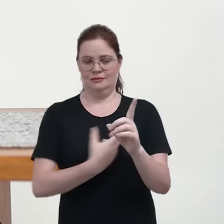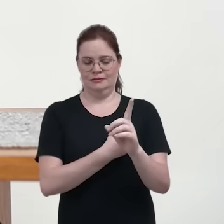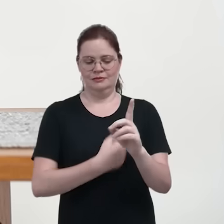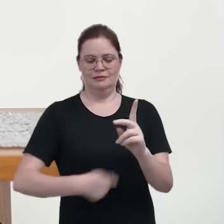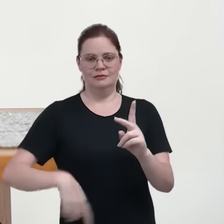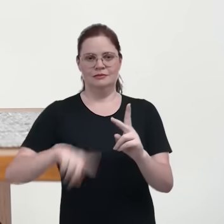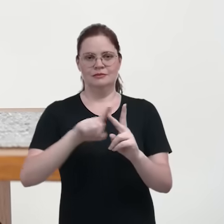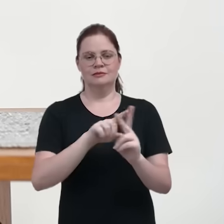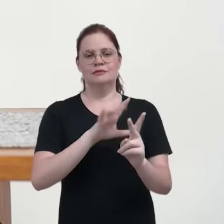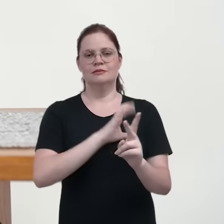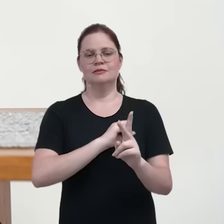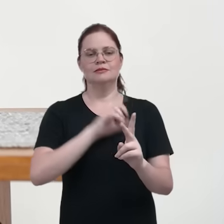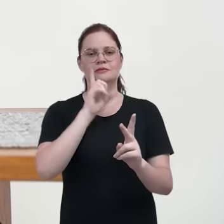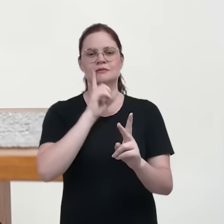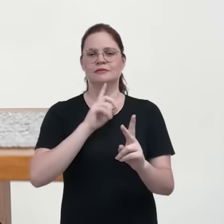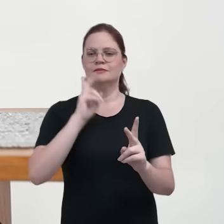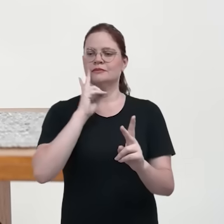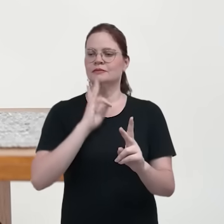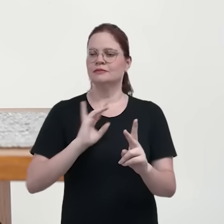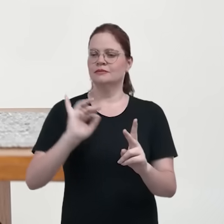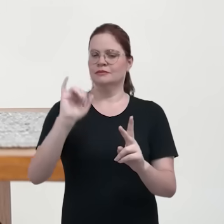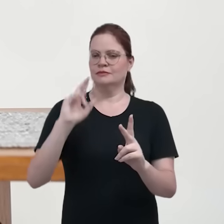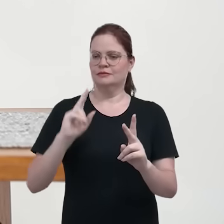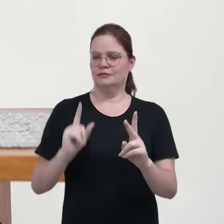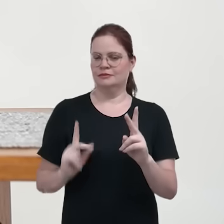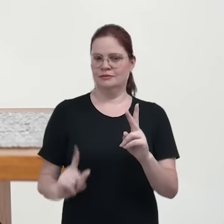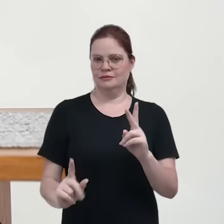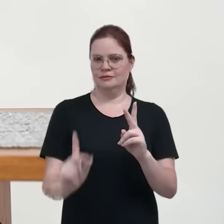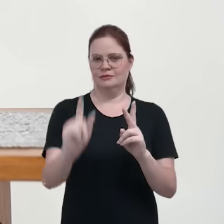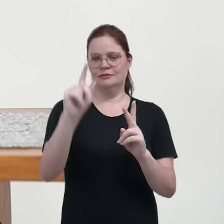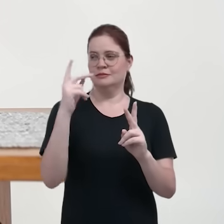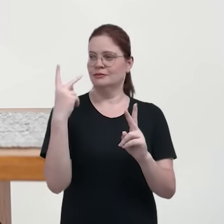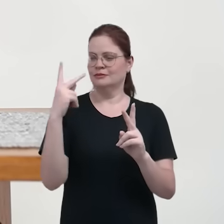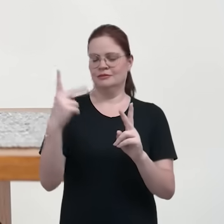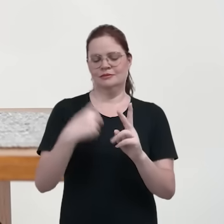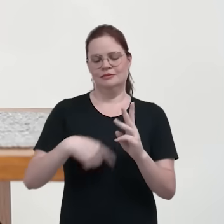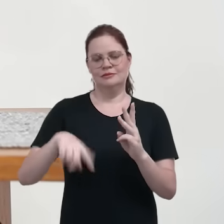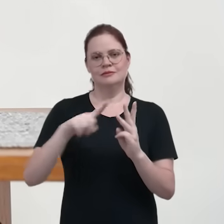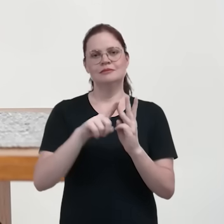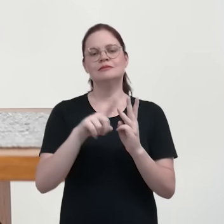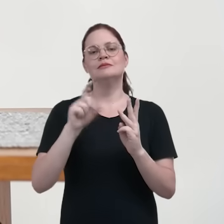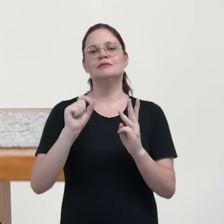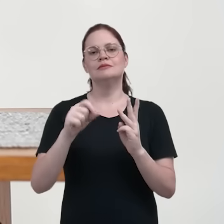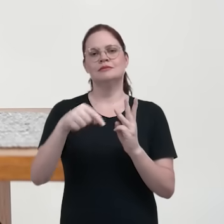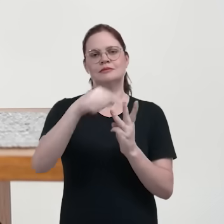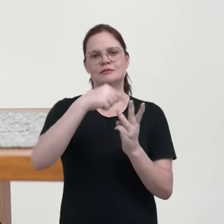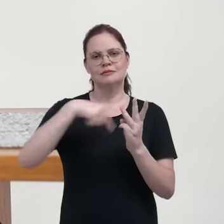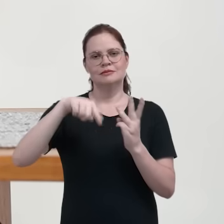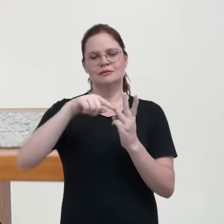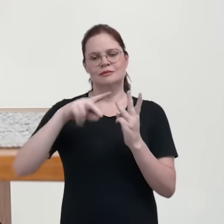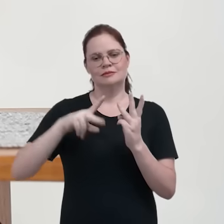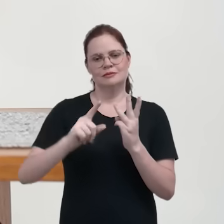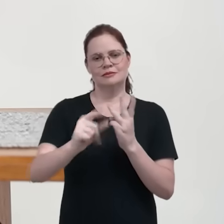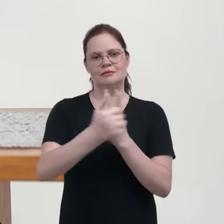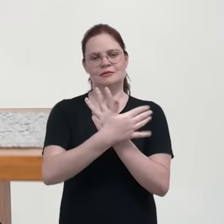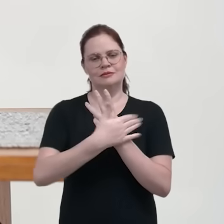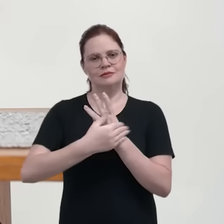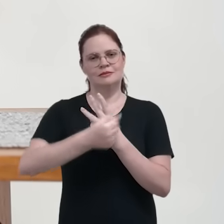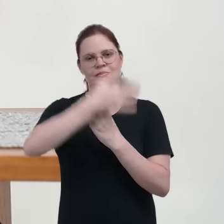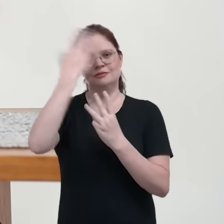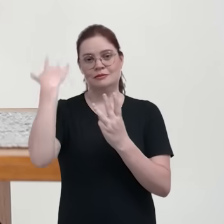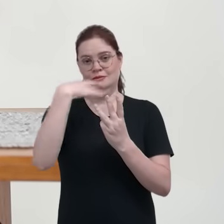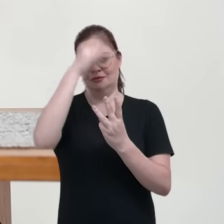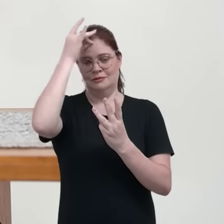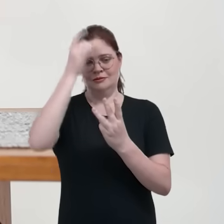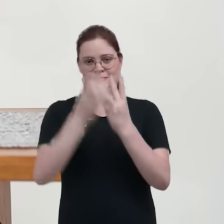Salvador Jesus Cristo, grande, eterno e infinito amor de Deus, nosso Pai, e as santas e eternas consolações do